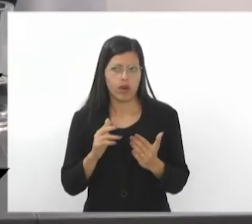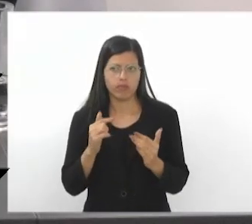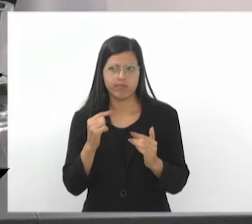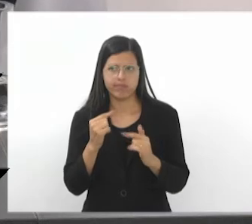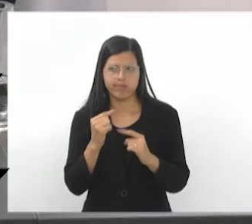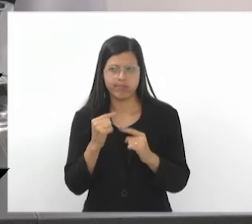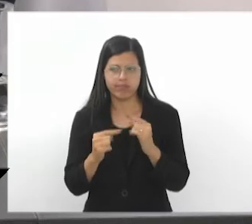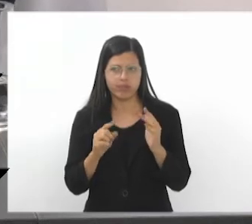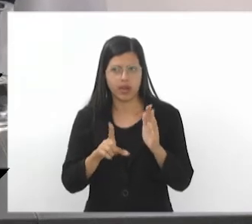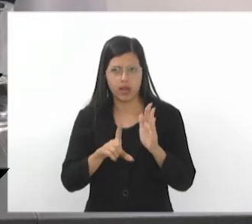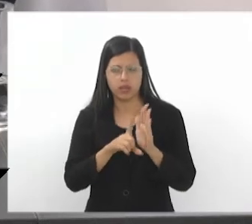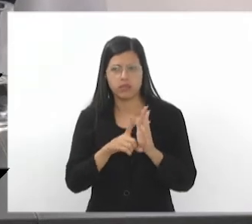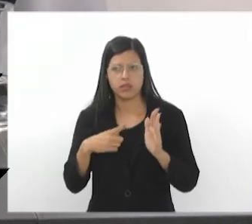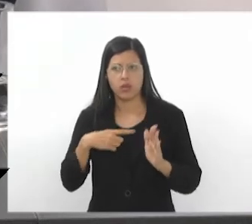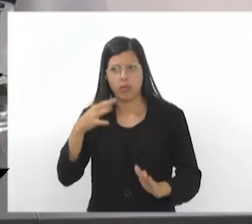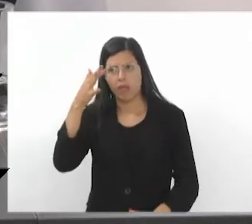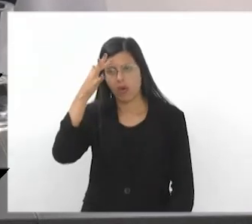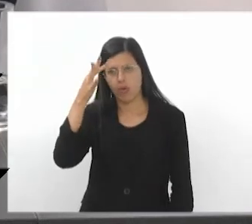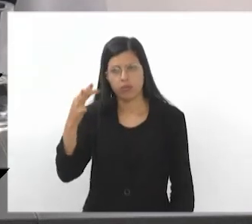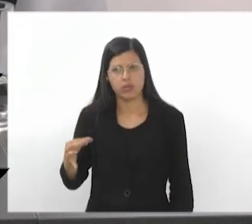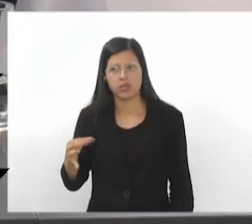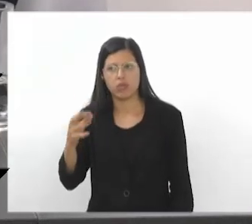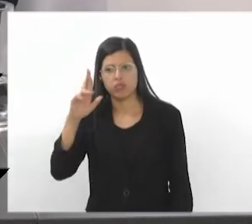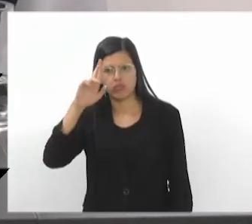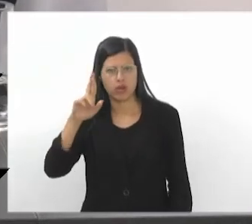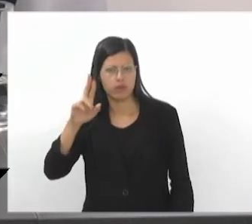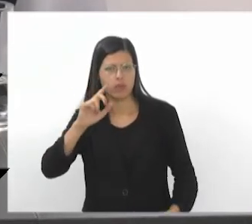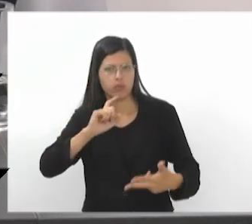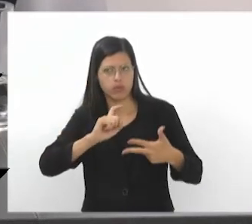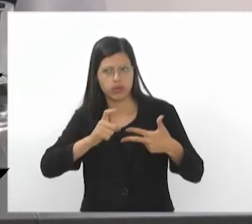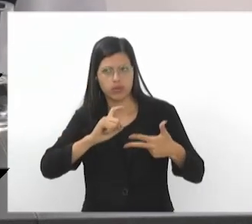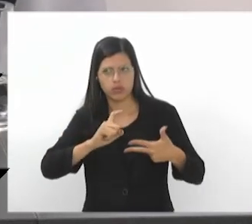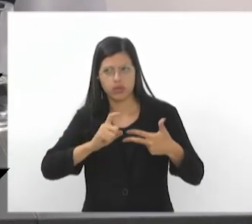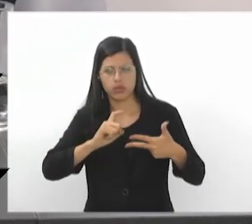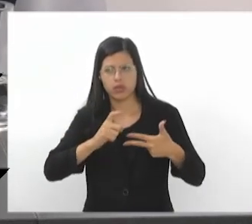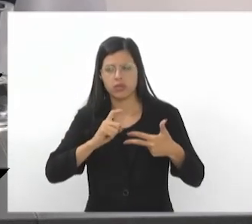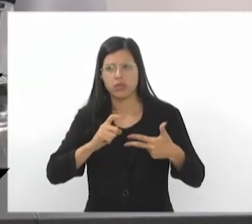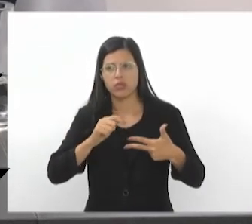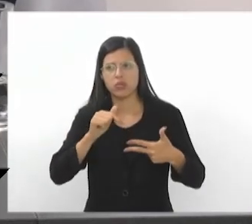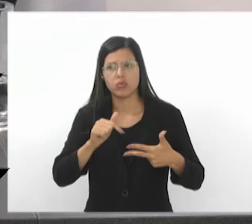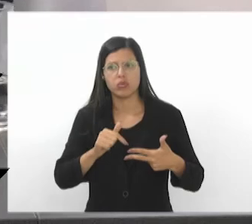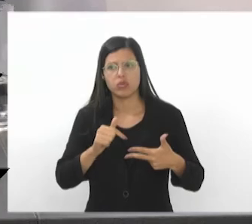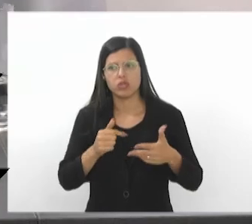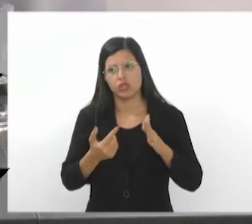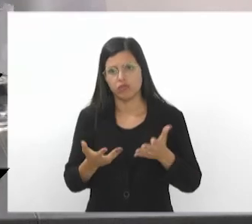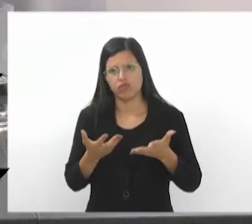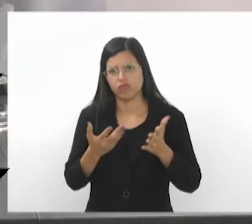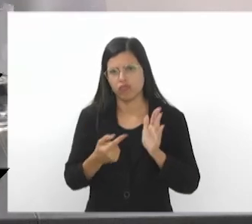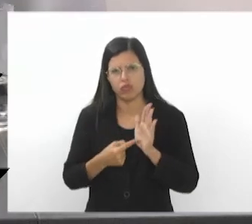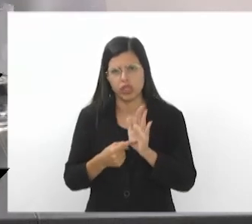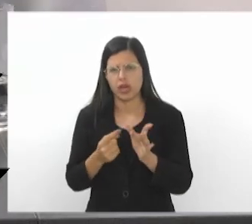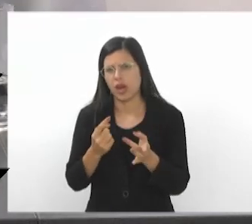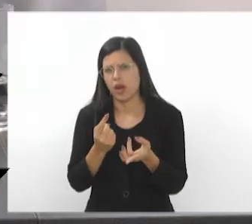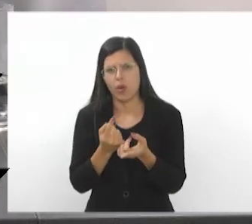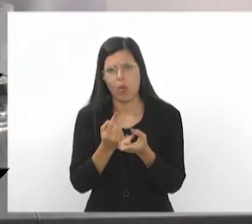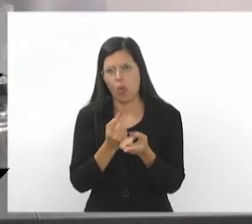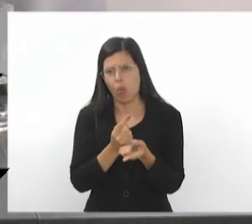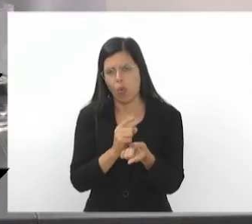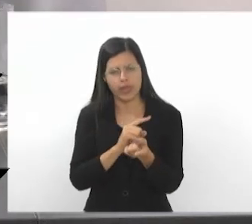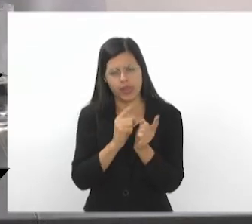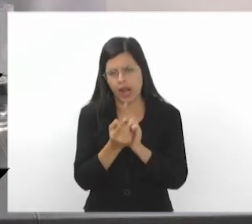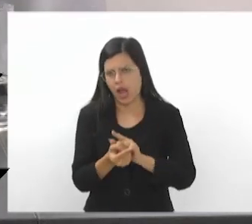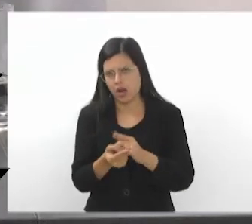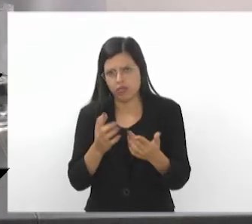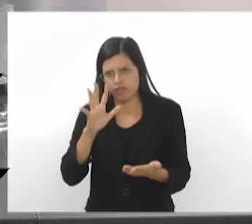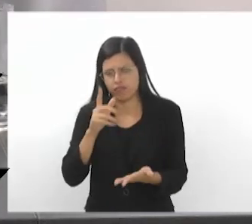até tem uma compreensão do chefe do Poder Executivo não querer aplicar numa política que é contrária àquilo que ele está desenvolvendo. Aí é uma